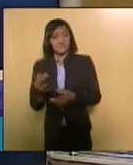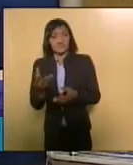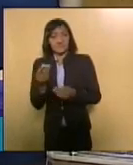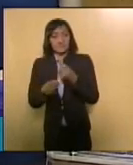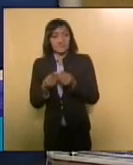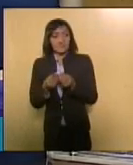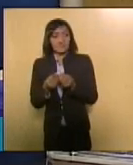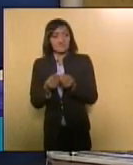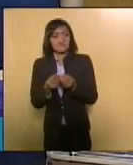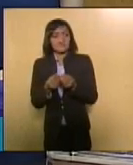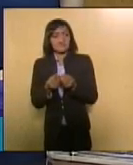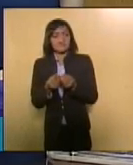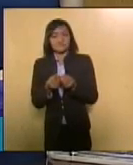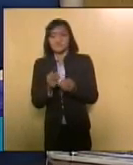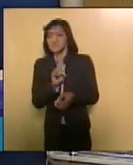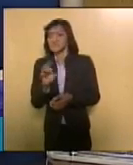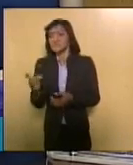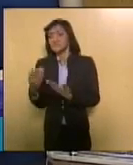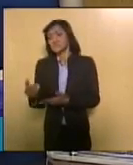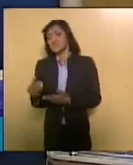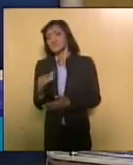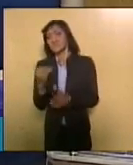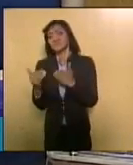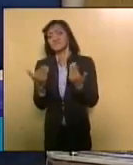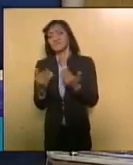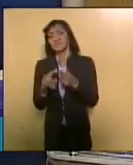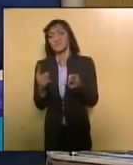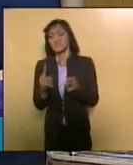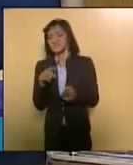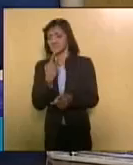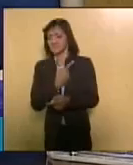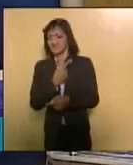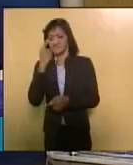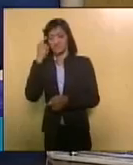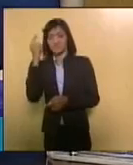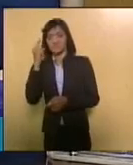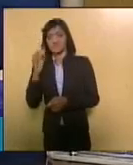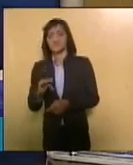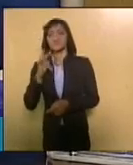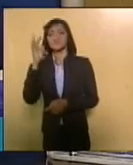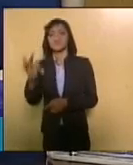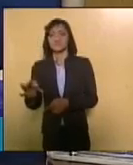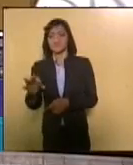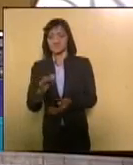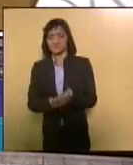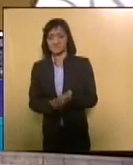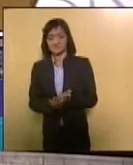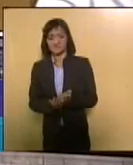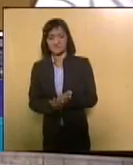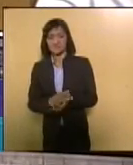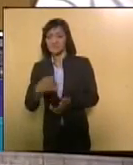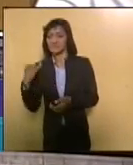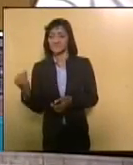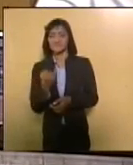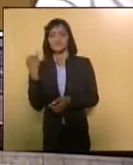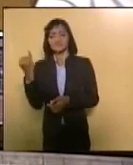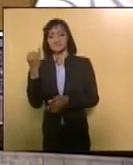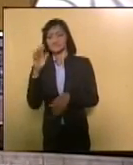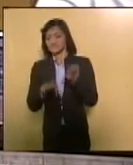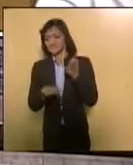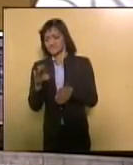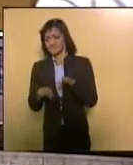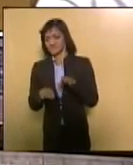extinção física desses Então a gente tem que repensar o país repensar Nossa Juventude e é fundamental nós somamos Talvez seja o